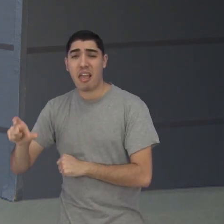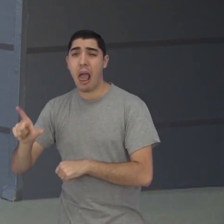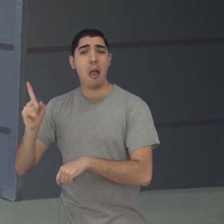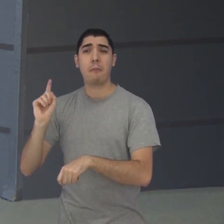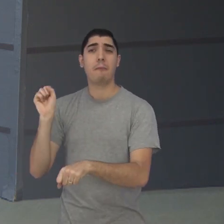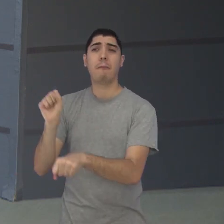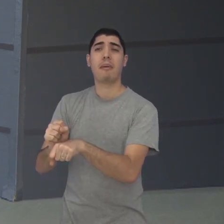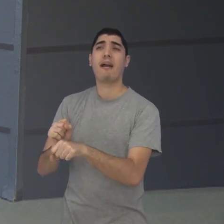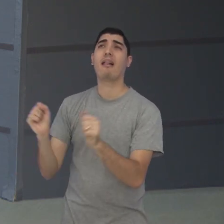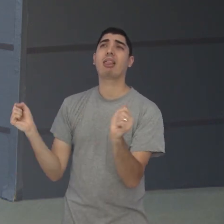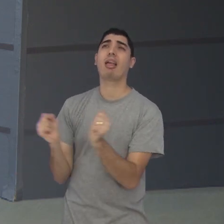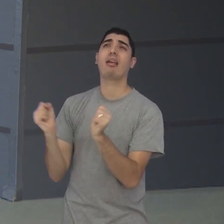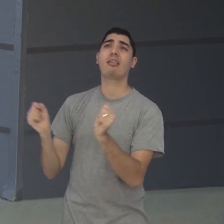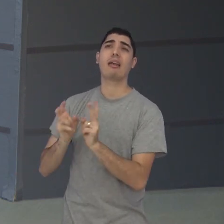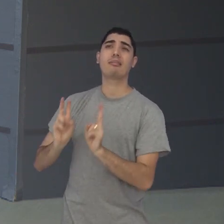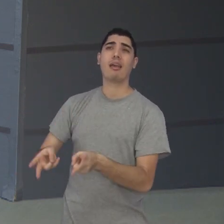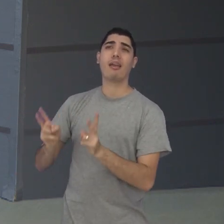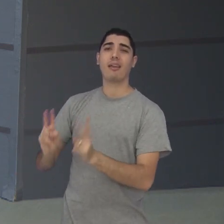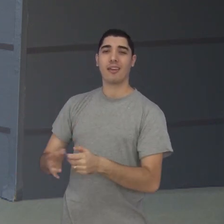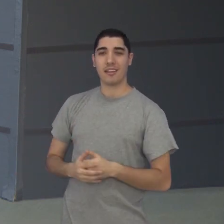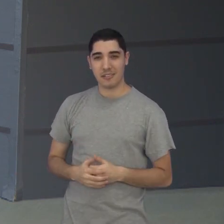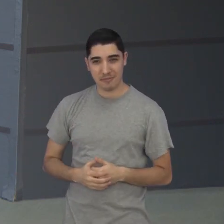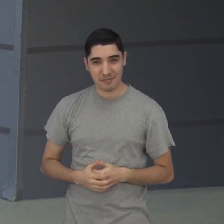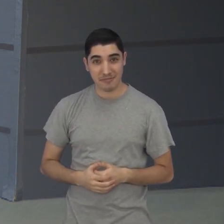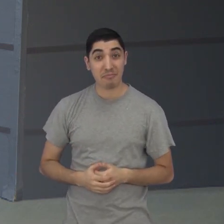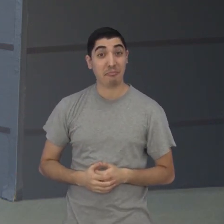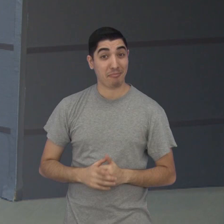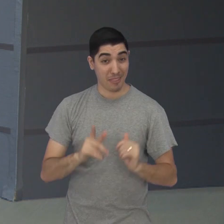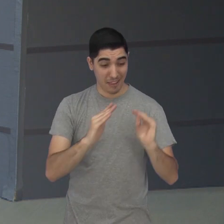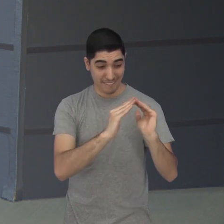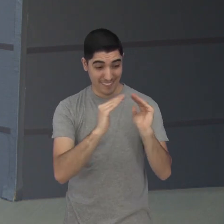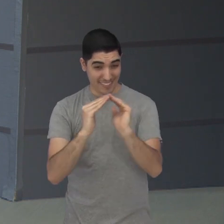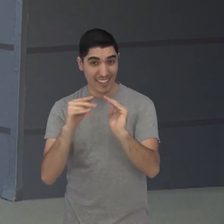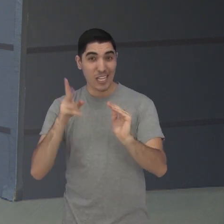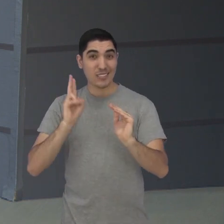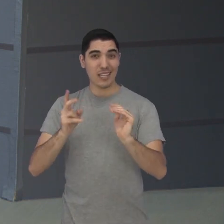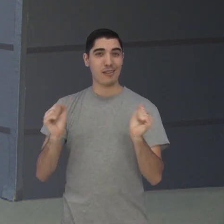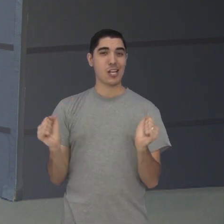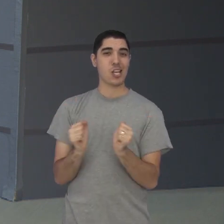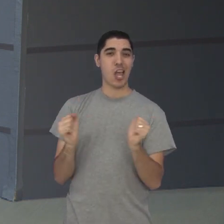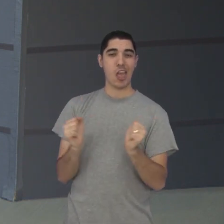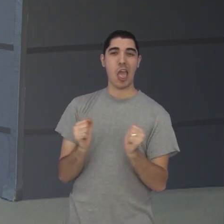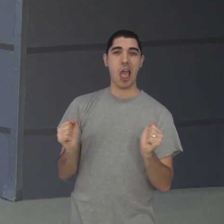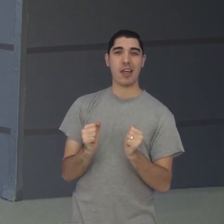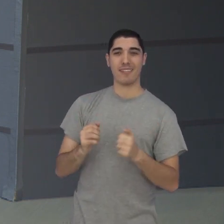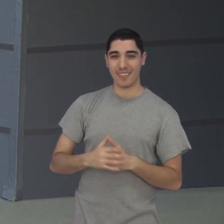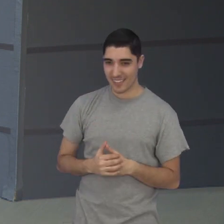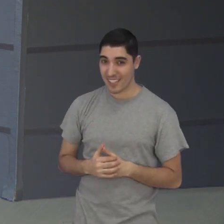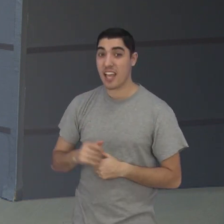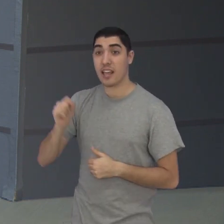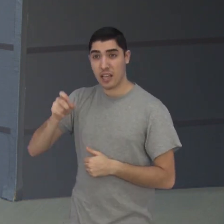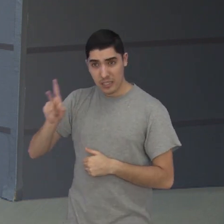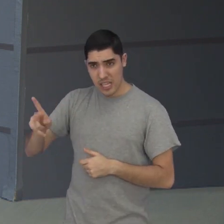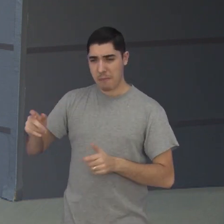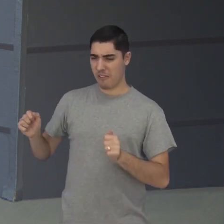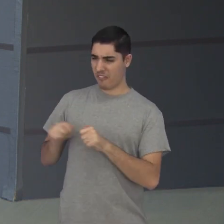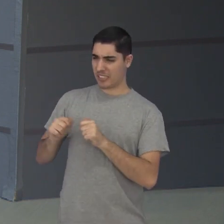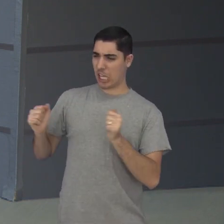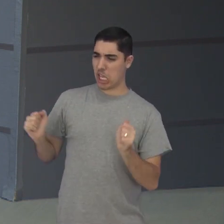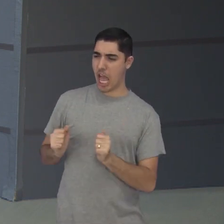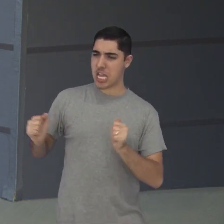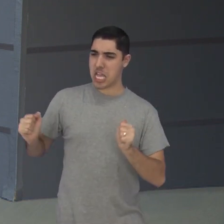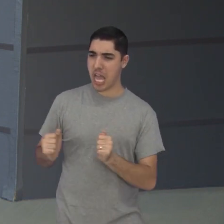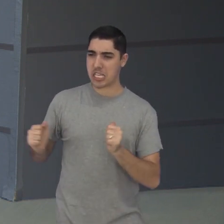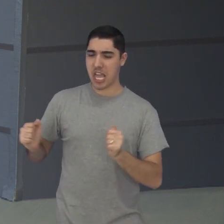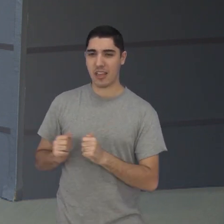nheque, nheque, ela não para de tocar. Essa é a sua vez, então toca sanfona com uma beleza. Nheque, você nem casou, tá fazendo